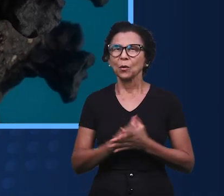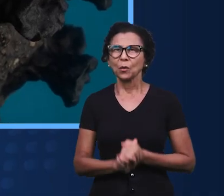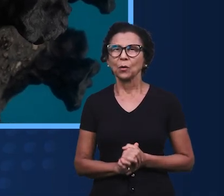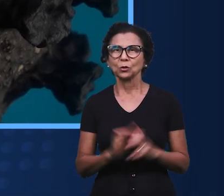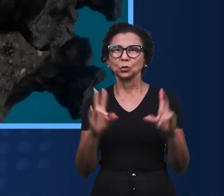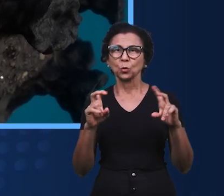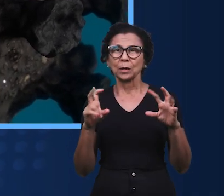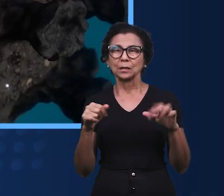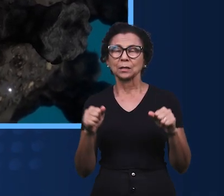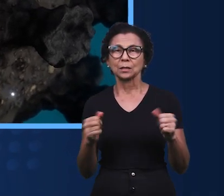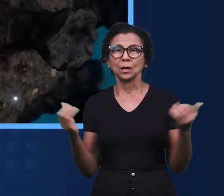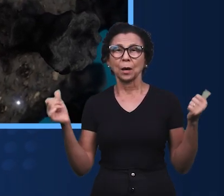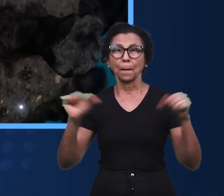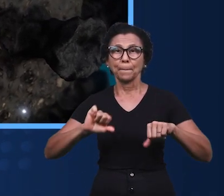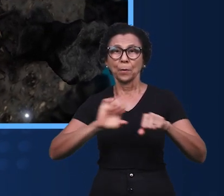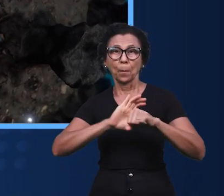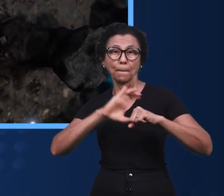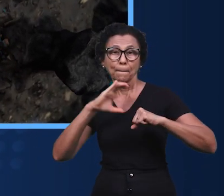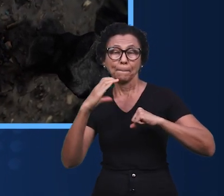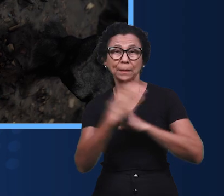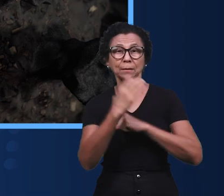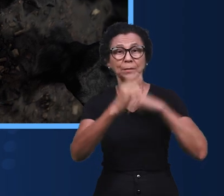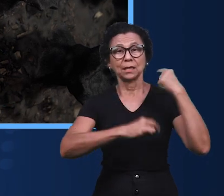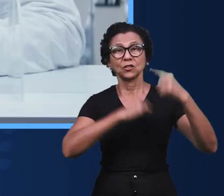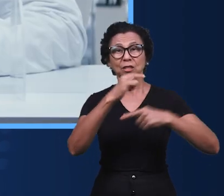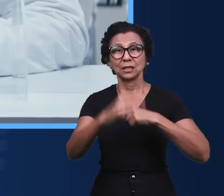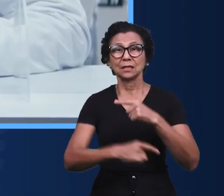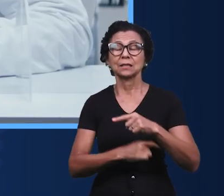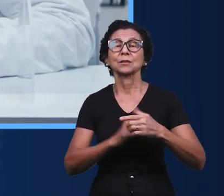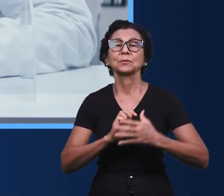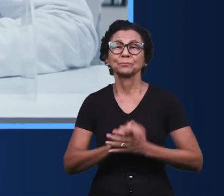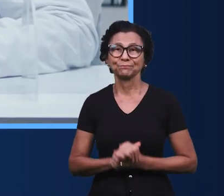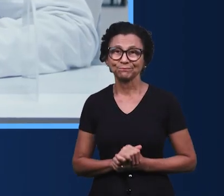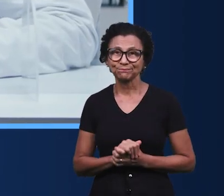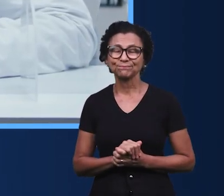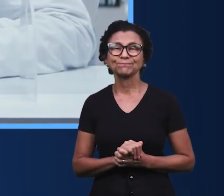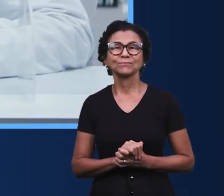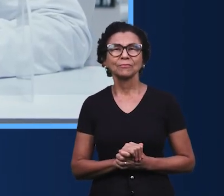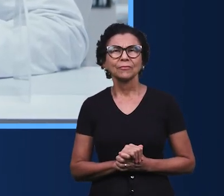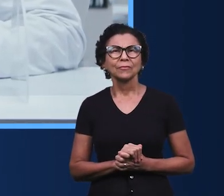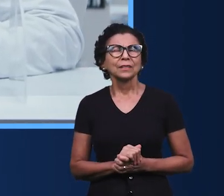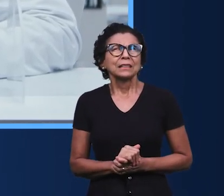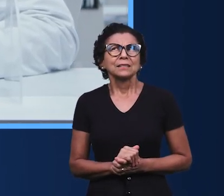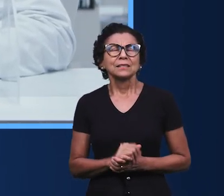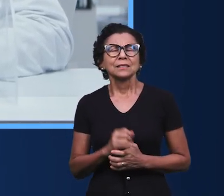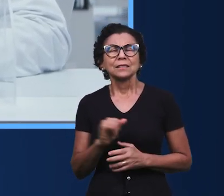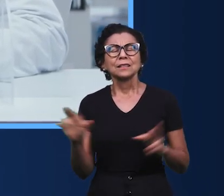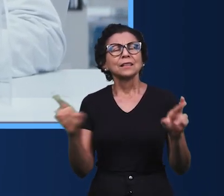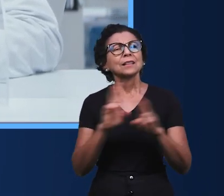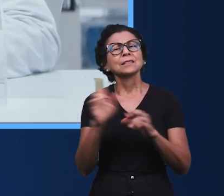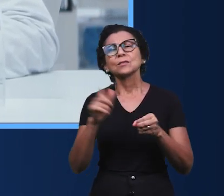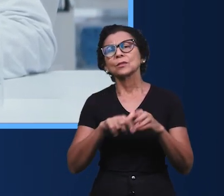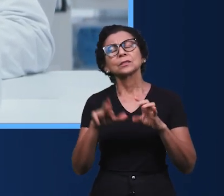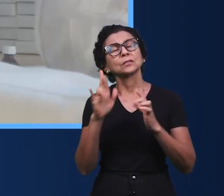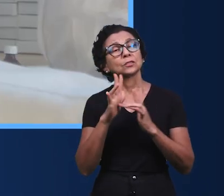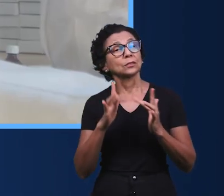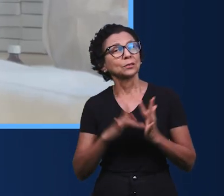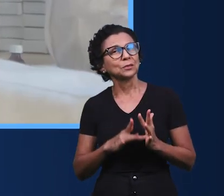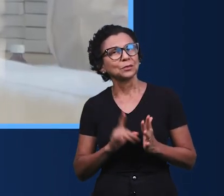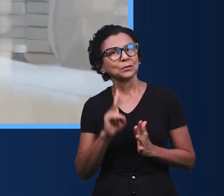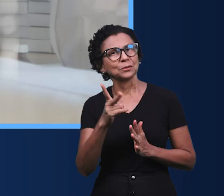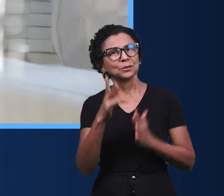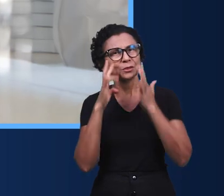pior pandemia de nossa geração, a Covid-19. Será esse um sinal ligado à volta de Jesus?